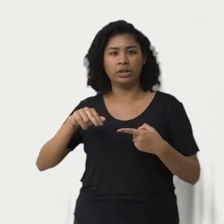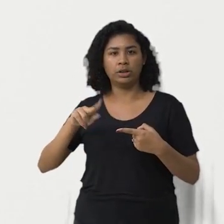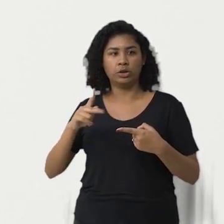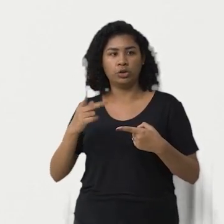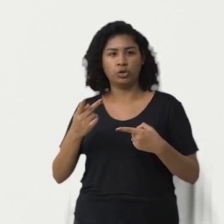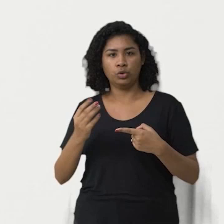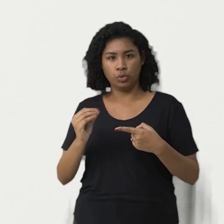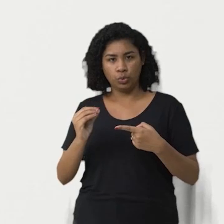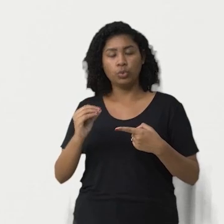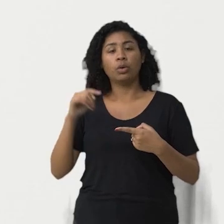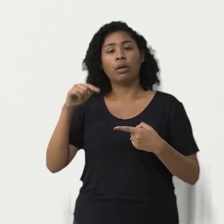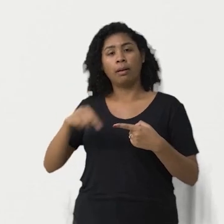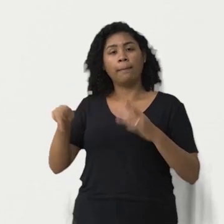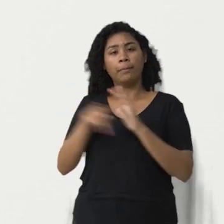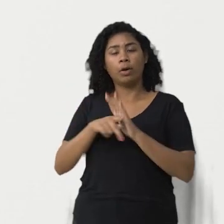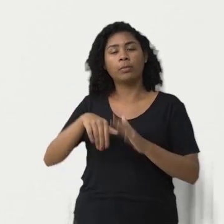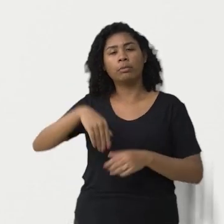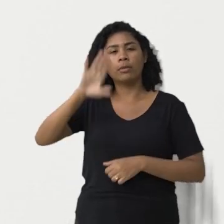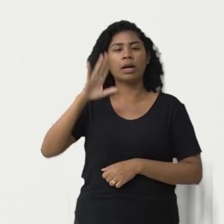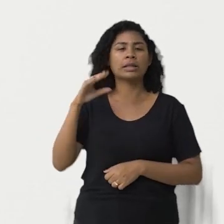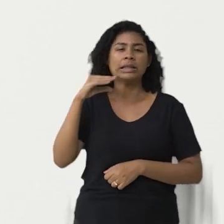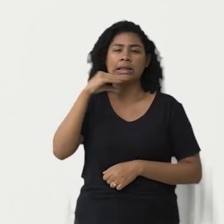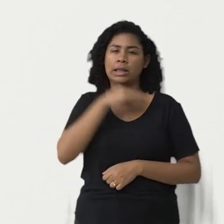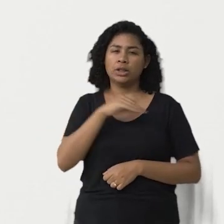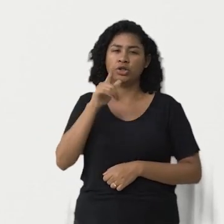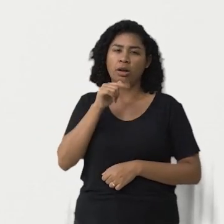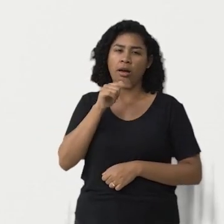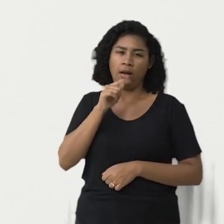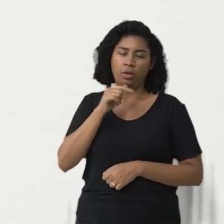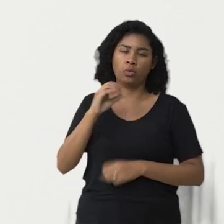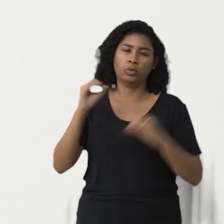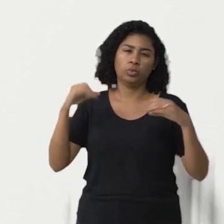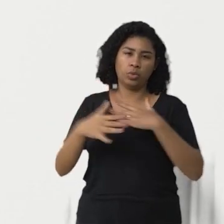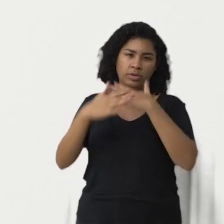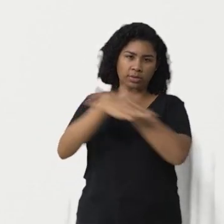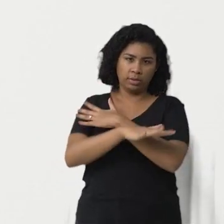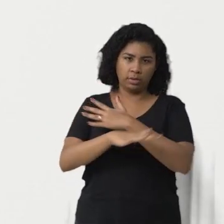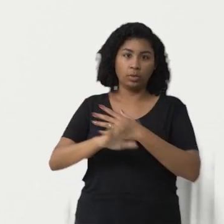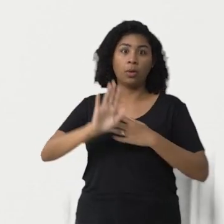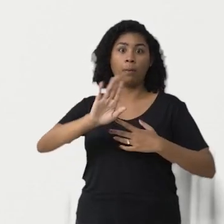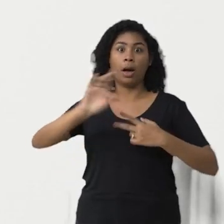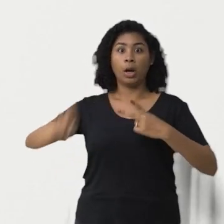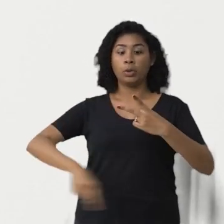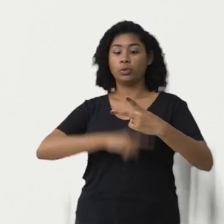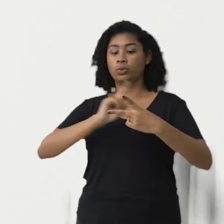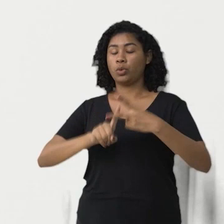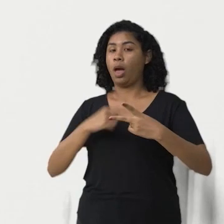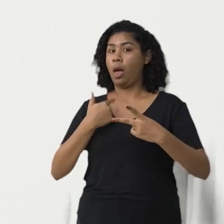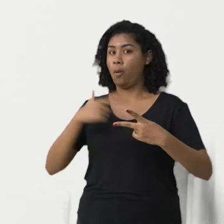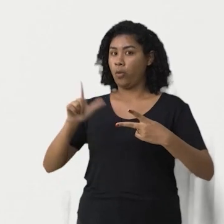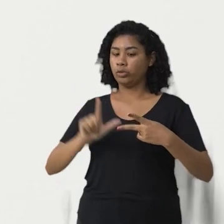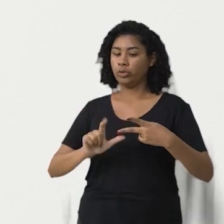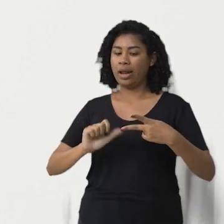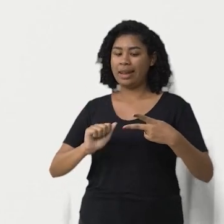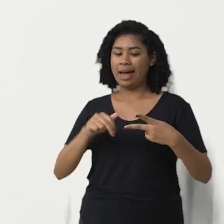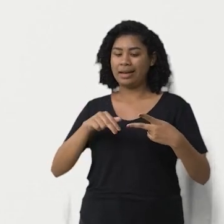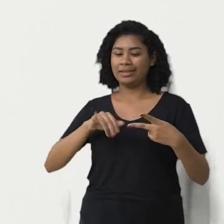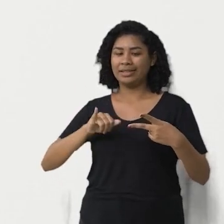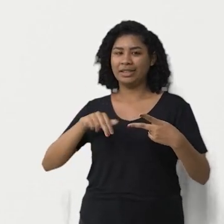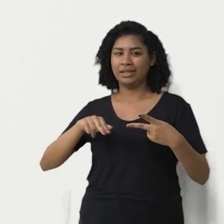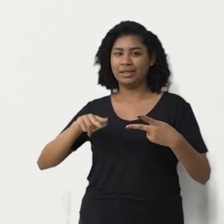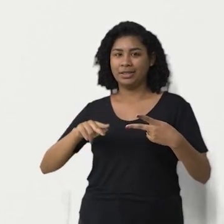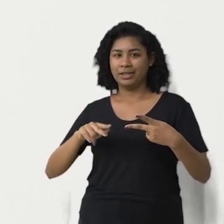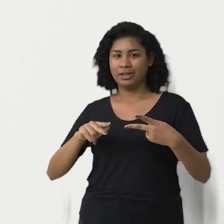anormal das águas do Pacífico. Enquanto a Laninha, né, já vai ser um fenômeno